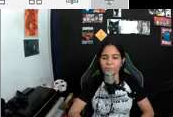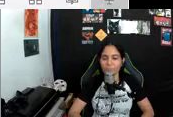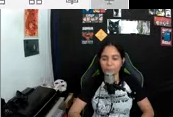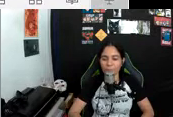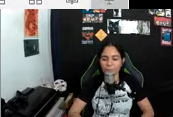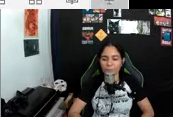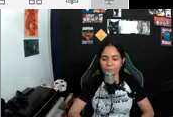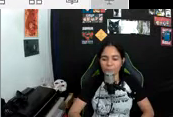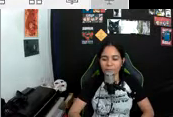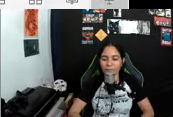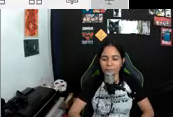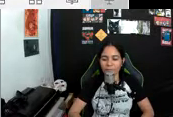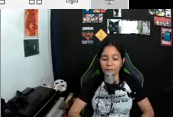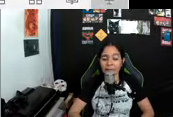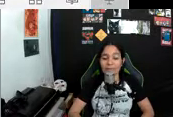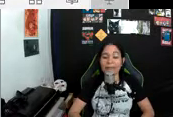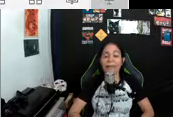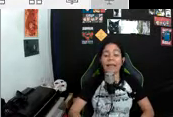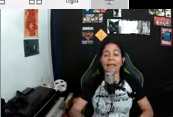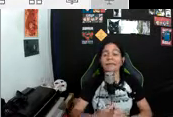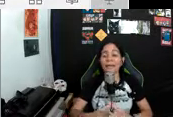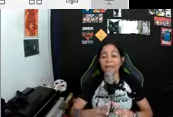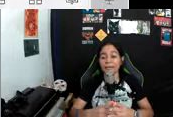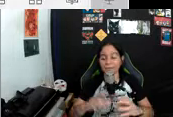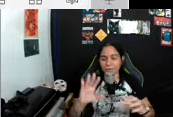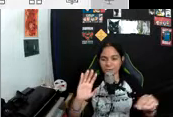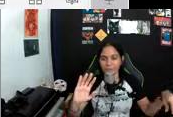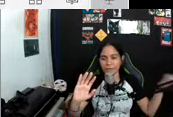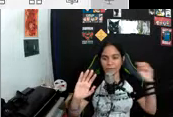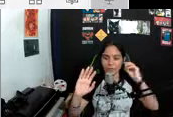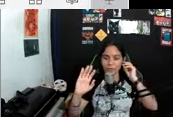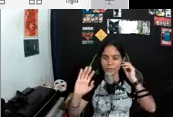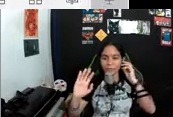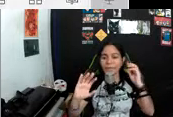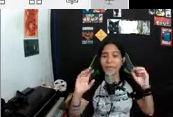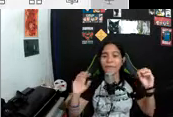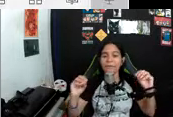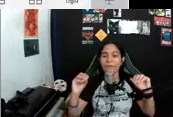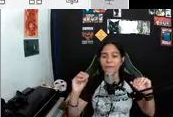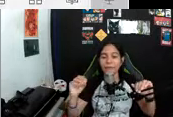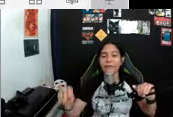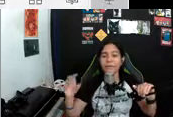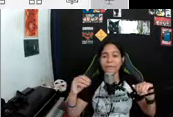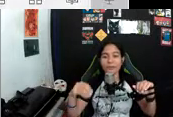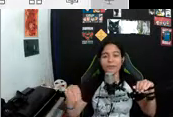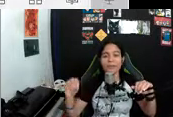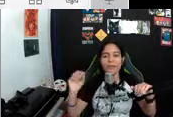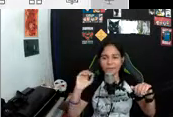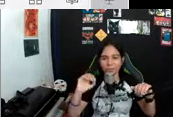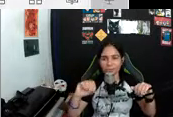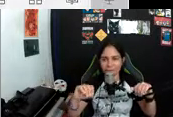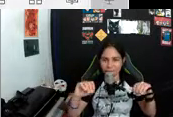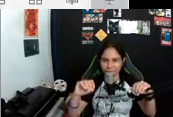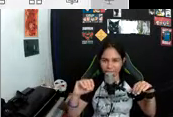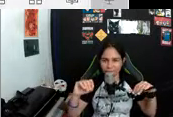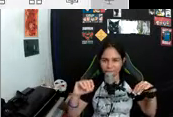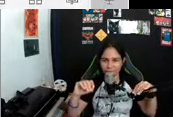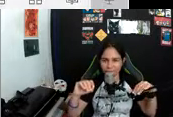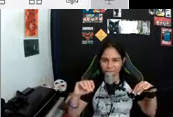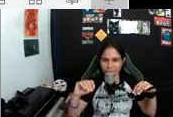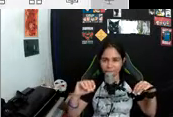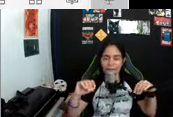o atestado, o médico... Sim, aí vai ter isso. Então, vai ter que investigar a